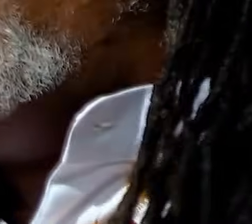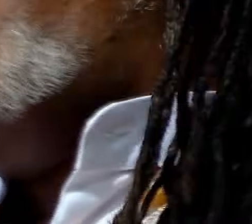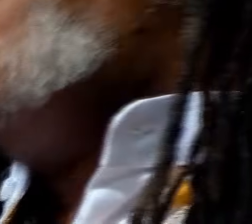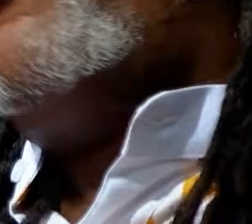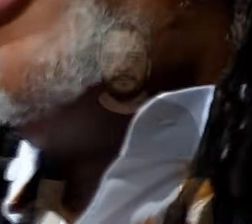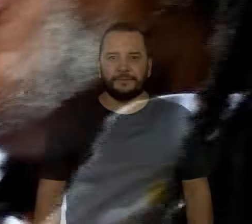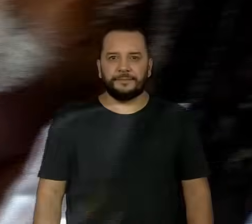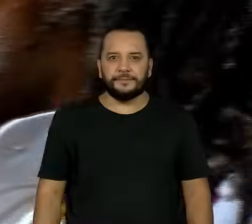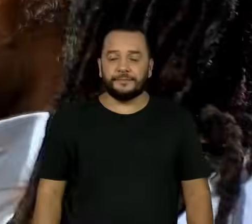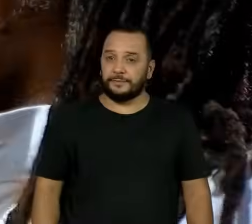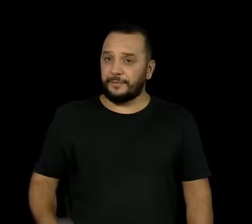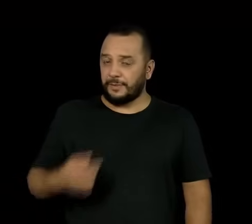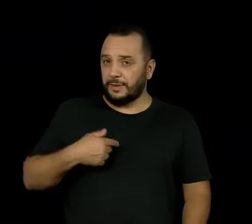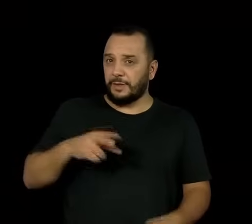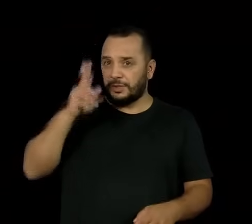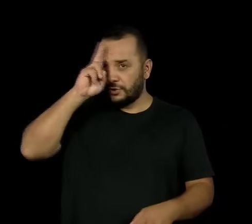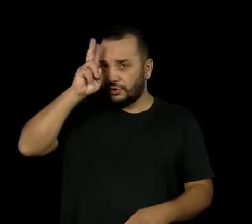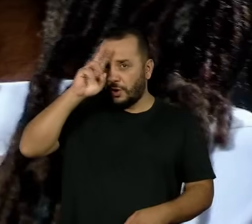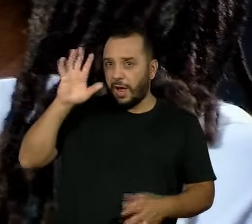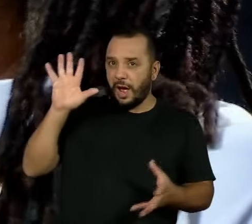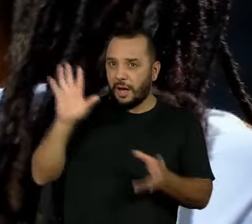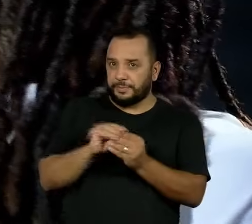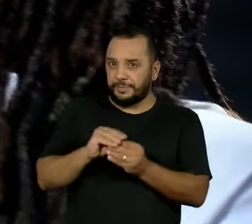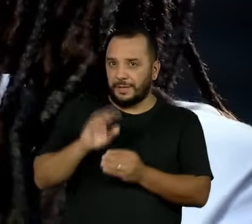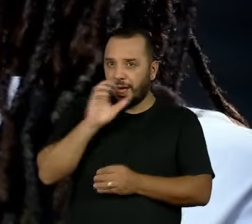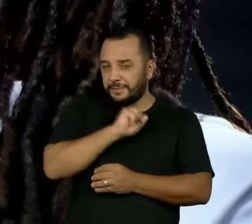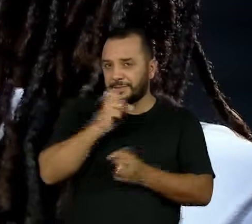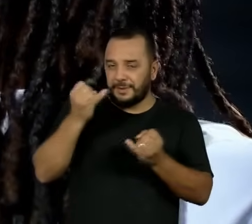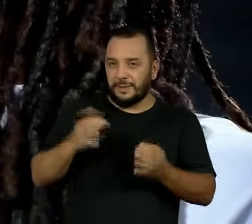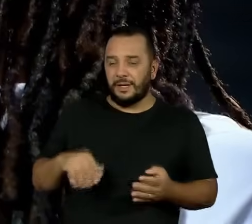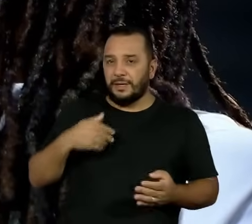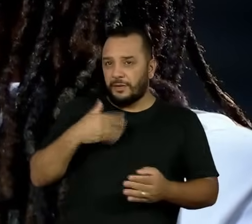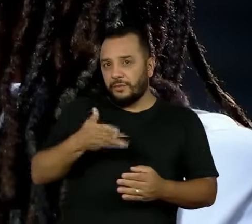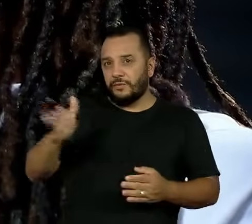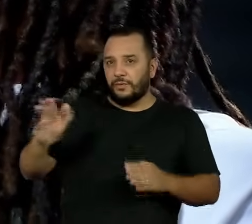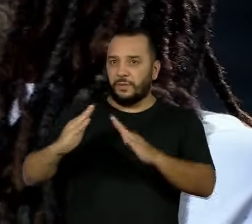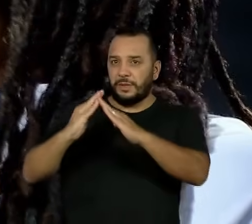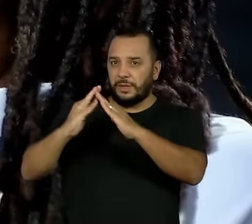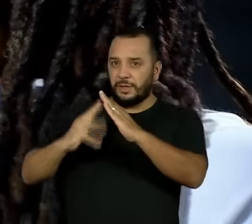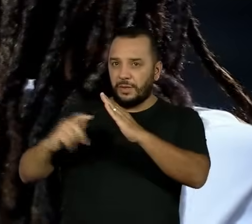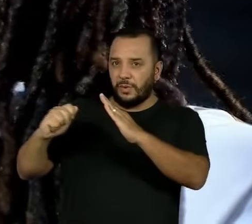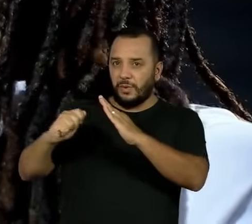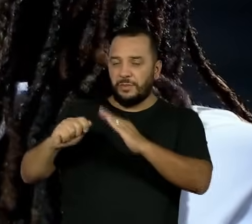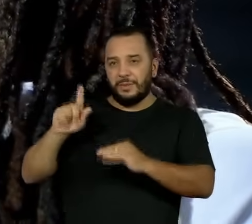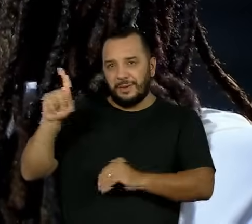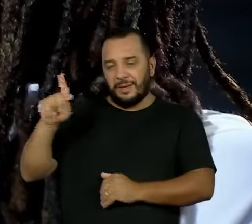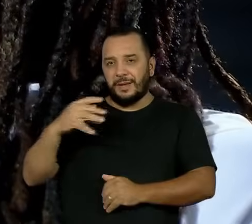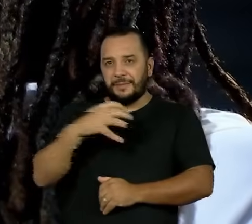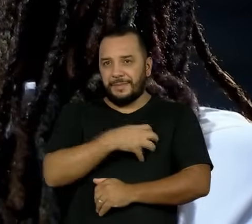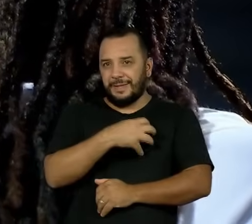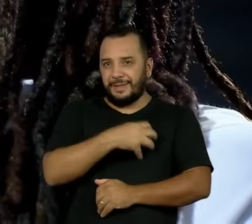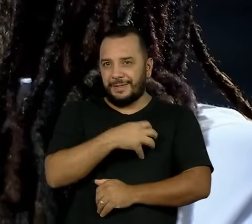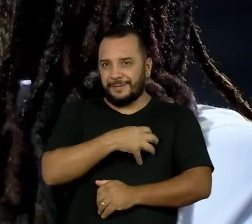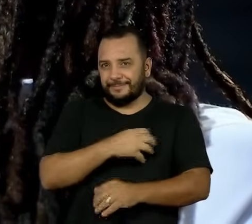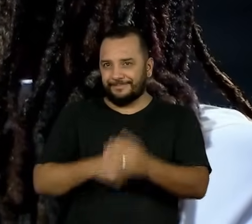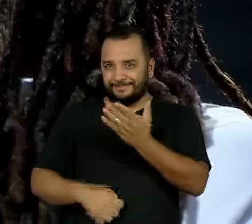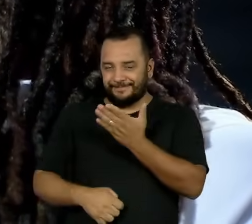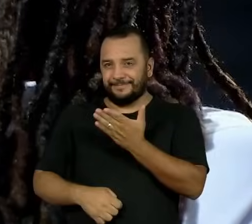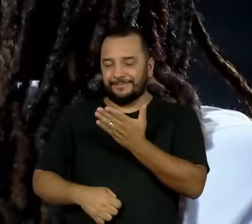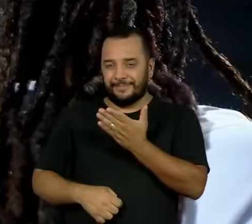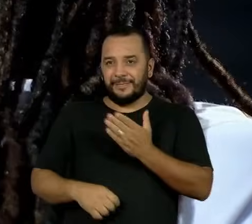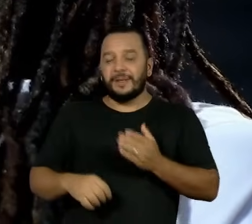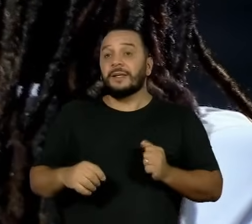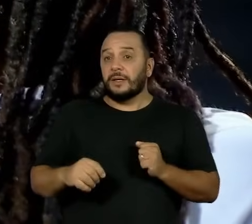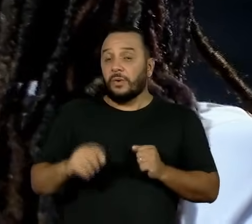Posso contar uma historinha rápida aqui? Claro. Eu fui em um quilombo em Feira de Santana, na Bahia. E